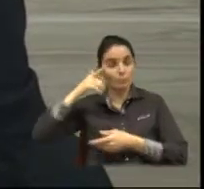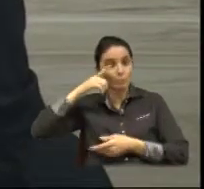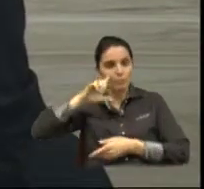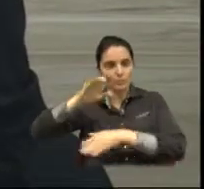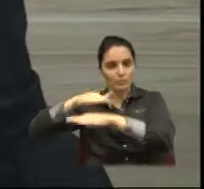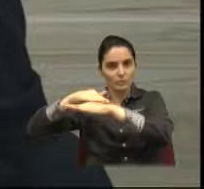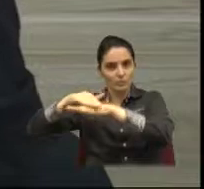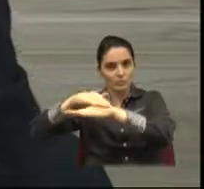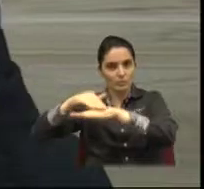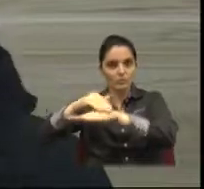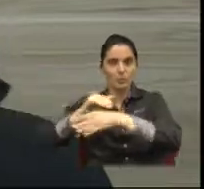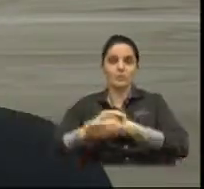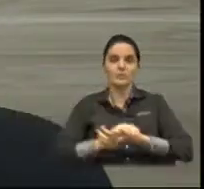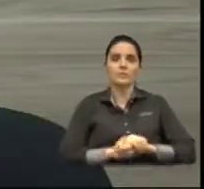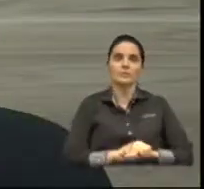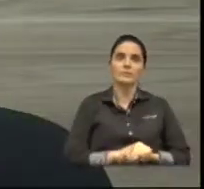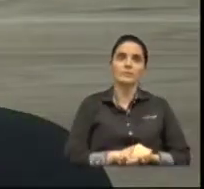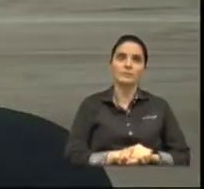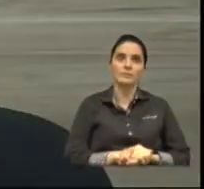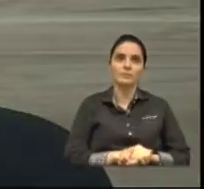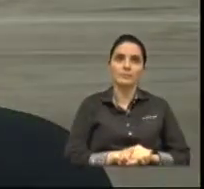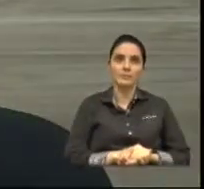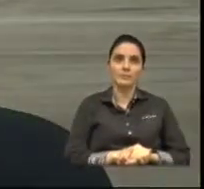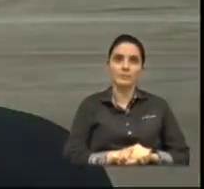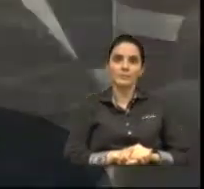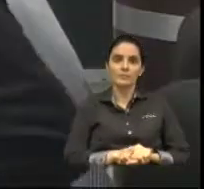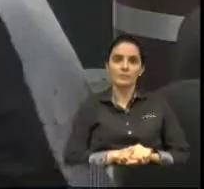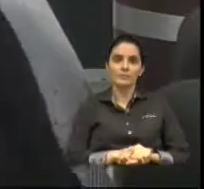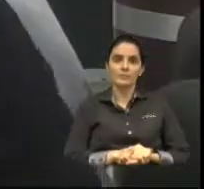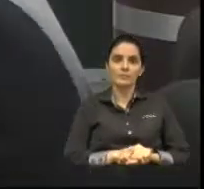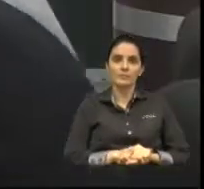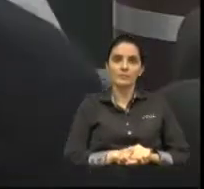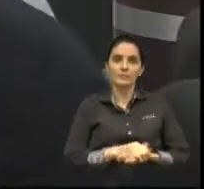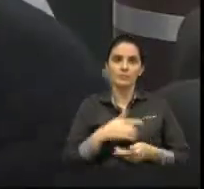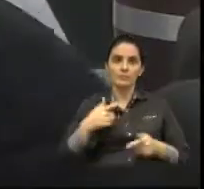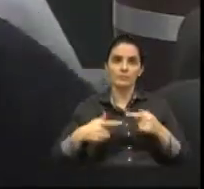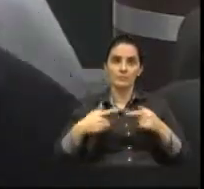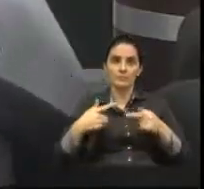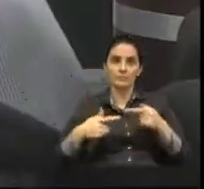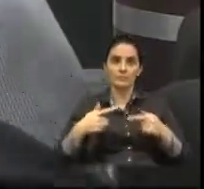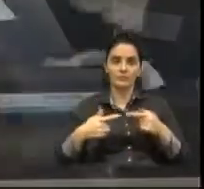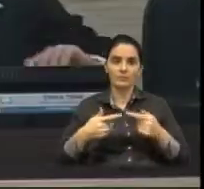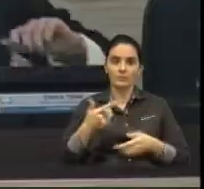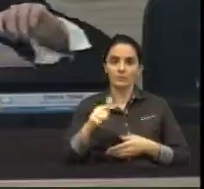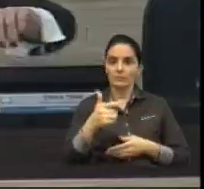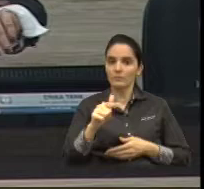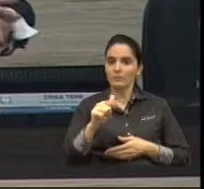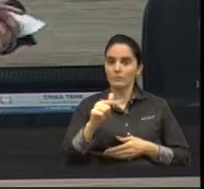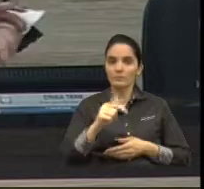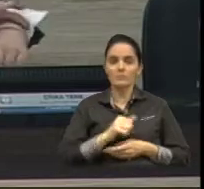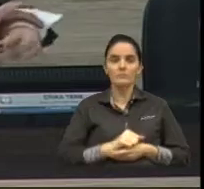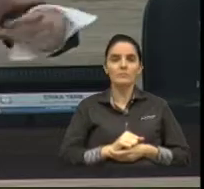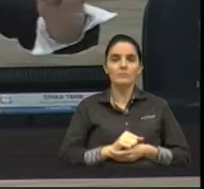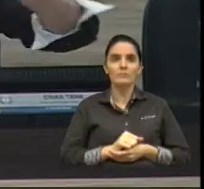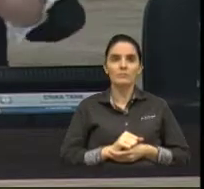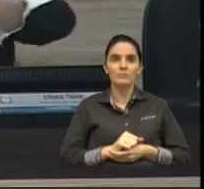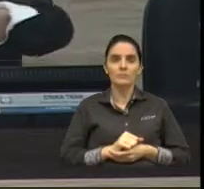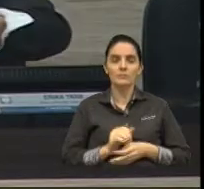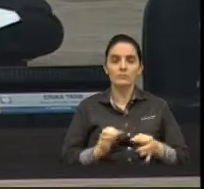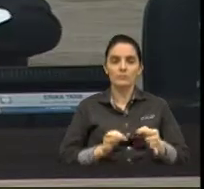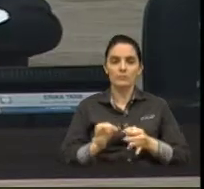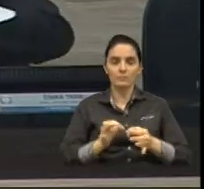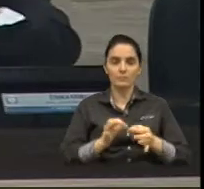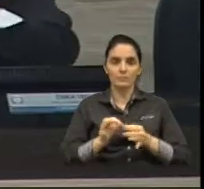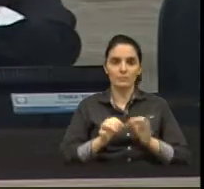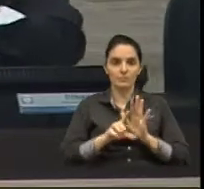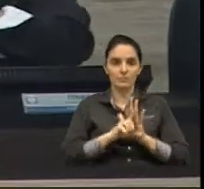que assumiu o bem-estar animal. Muito obrigada, senhor presidente. Continue a discussão. Não havendo, o projeto de